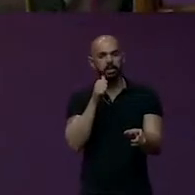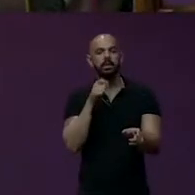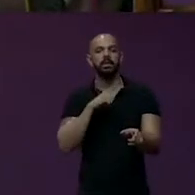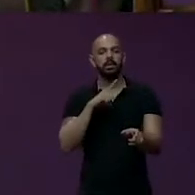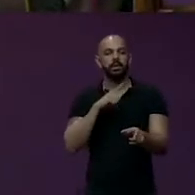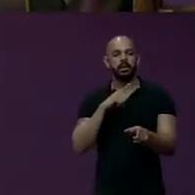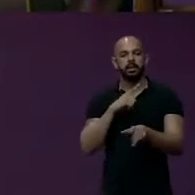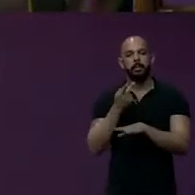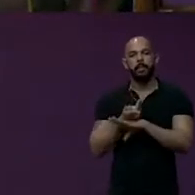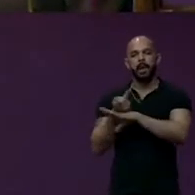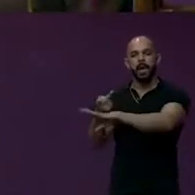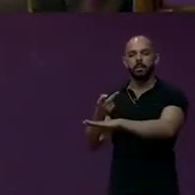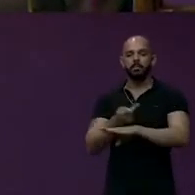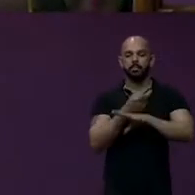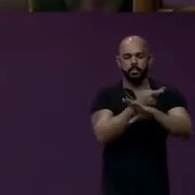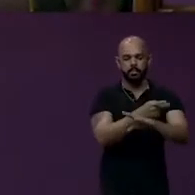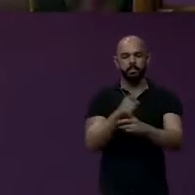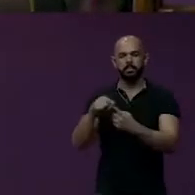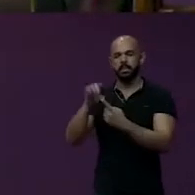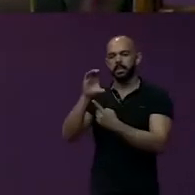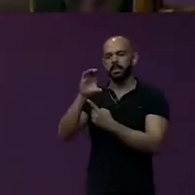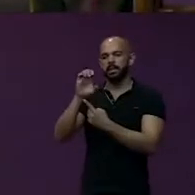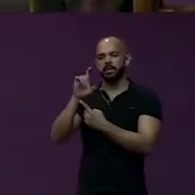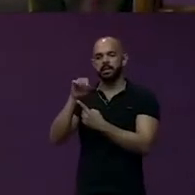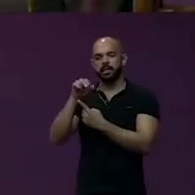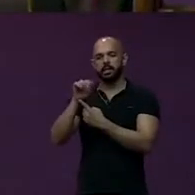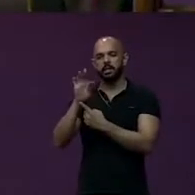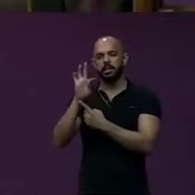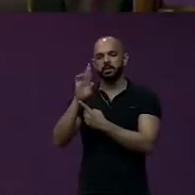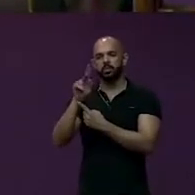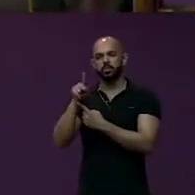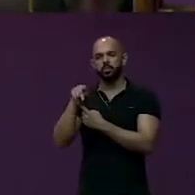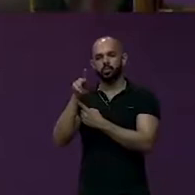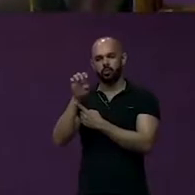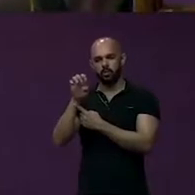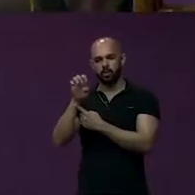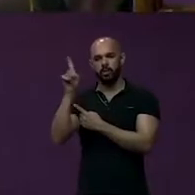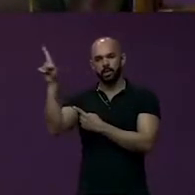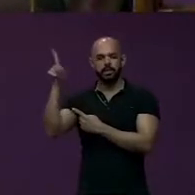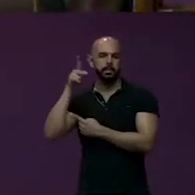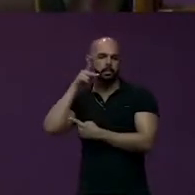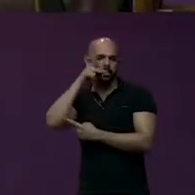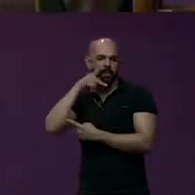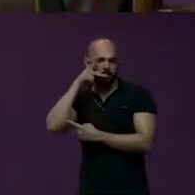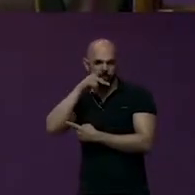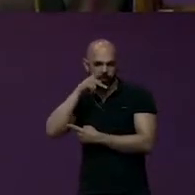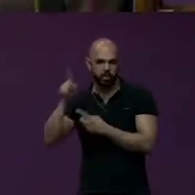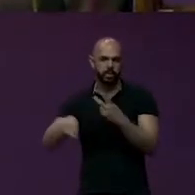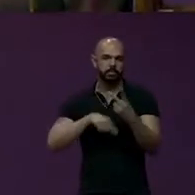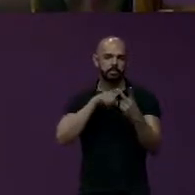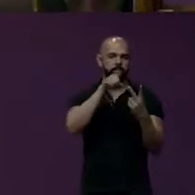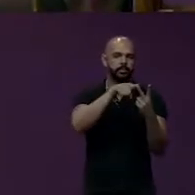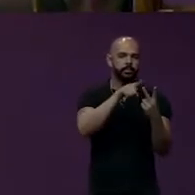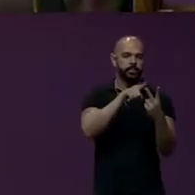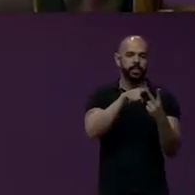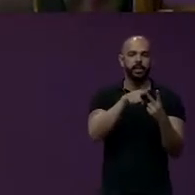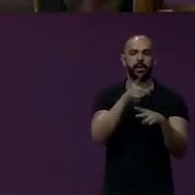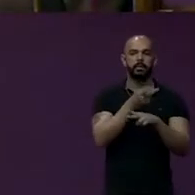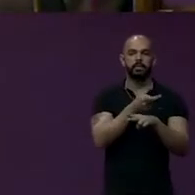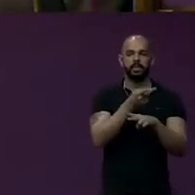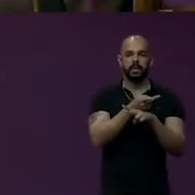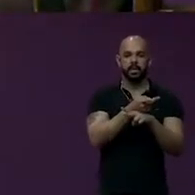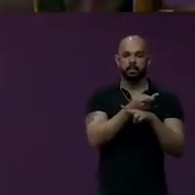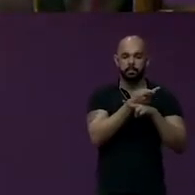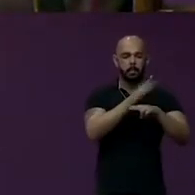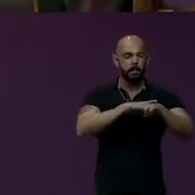receberam importantes premiações, uma Celina Turque, da Fiocruz de Pernambuco, e a outra pesquisadora que vai receber o